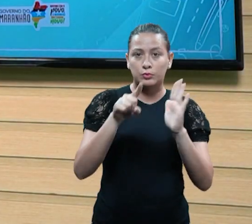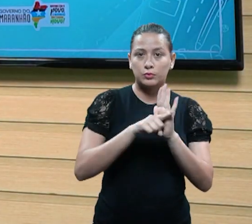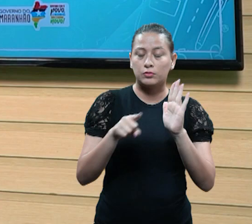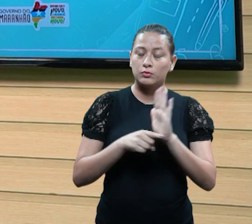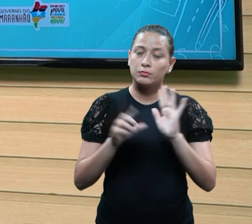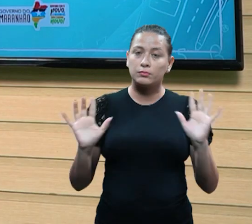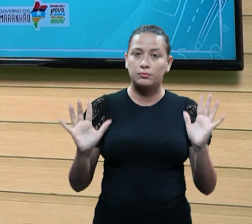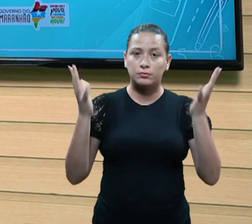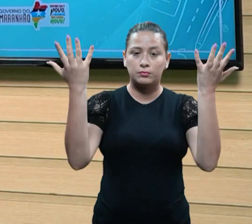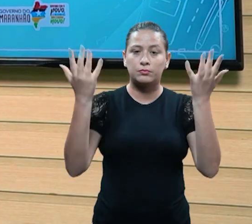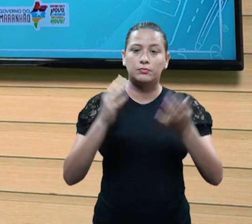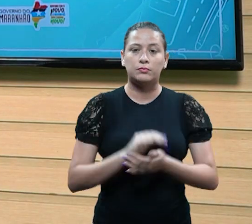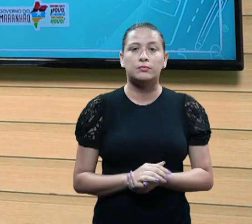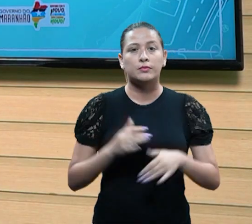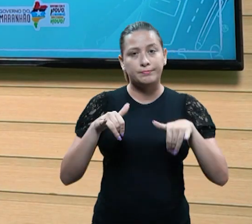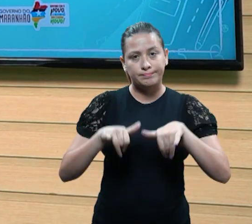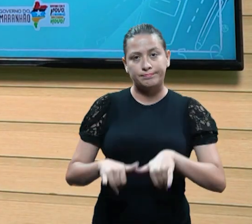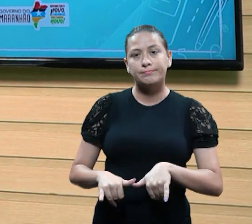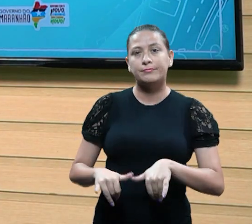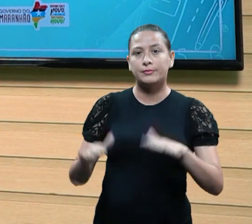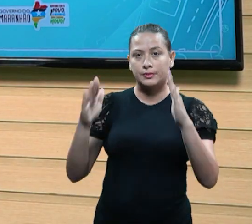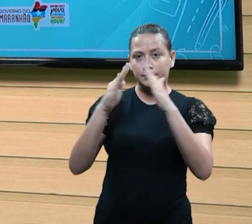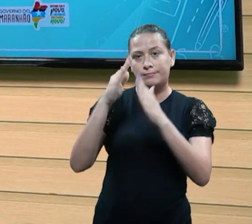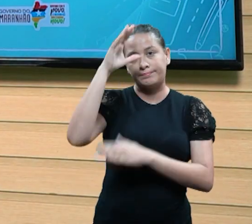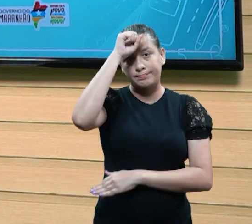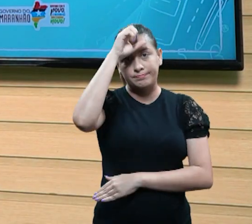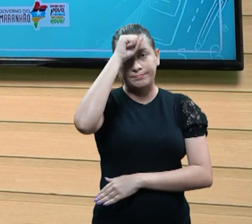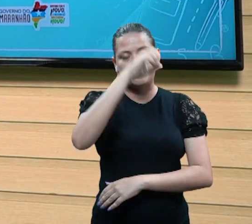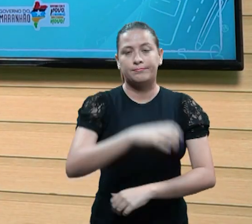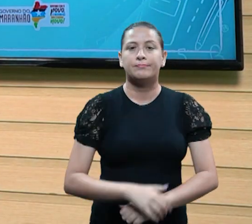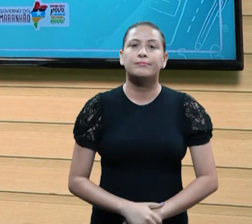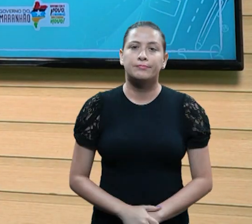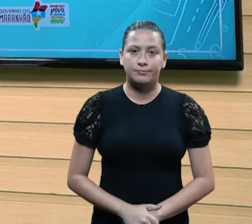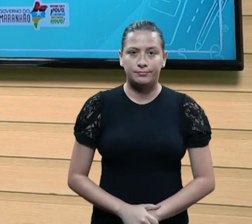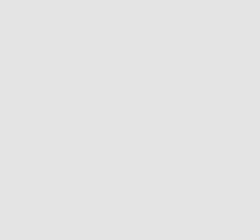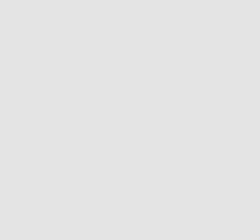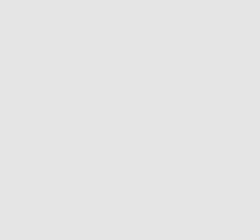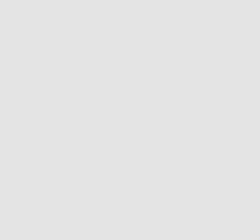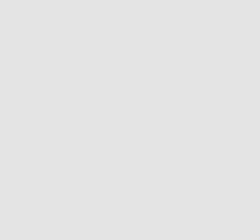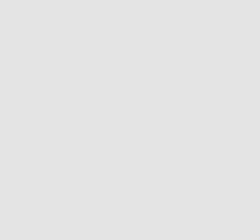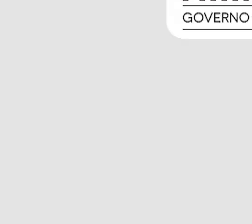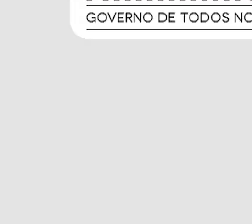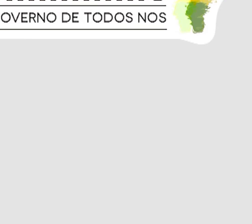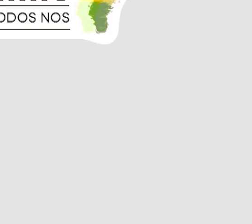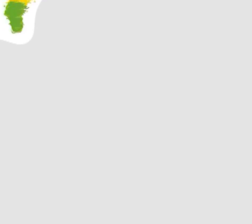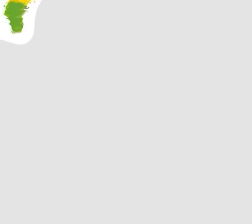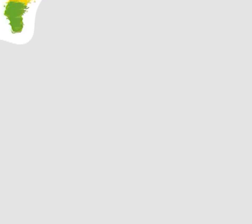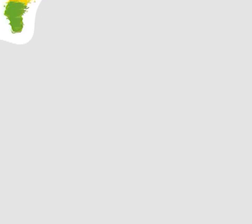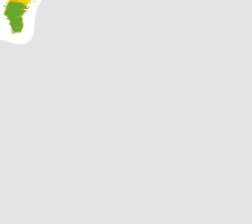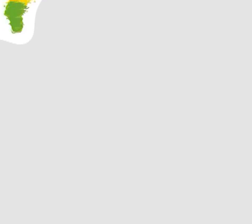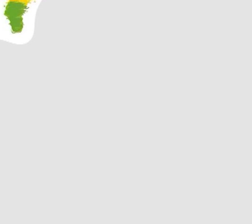né? Do planejamento em eventos. Fiquem em casa aprendendo.